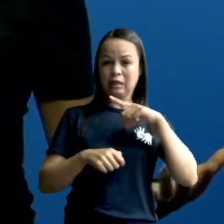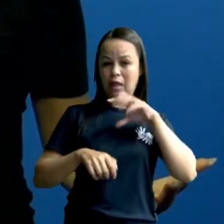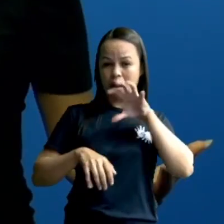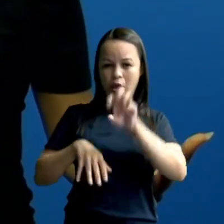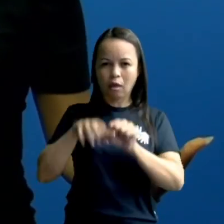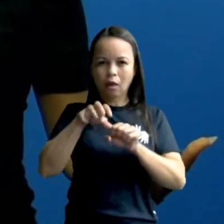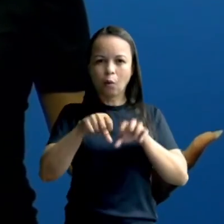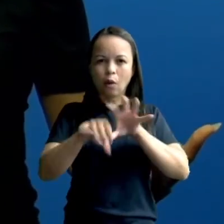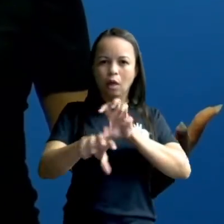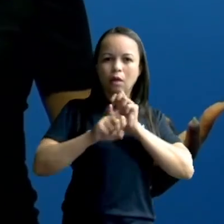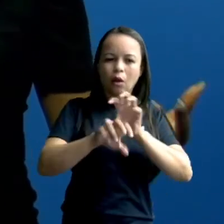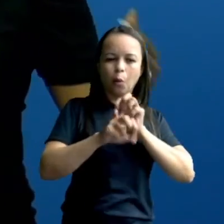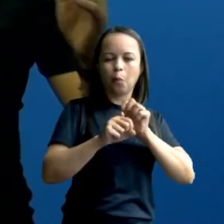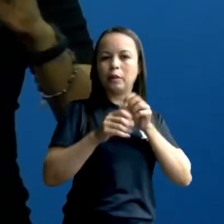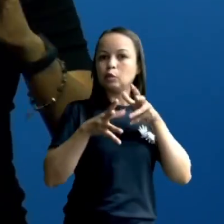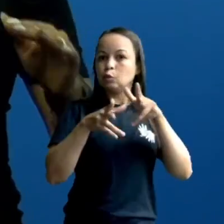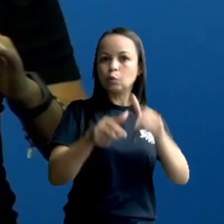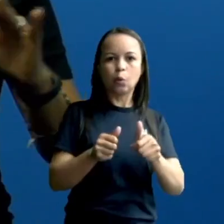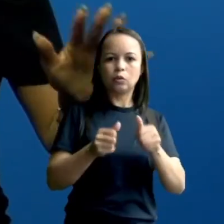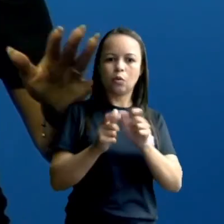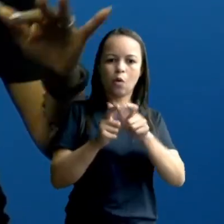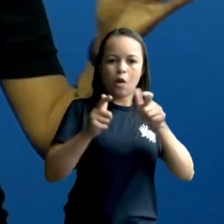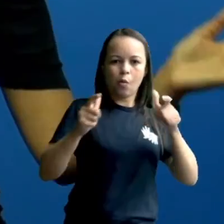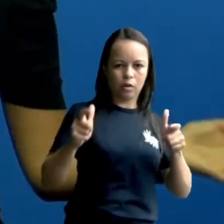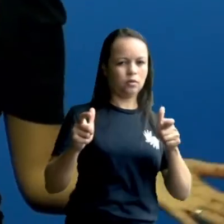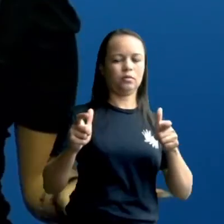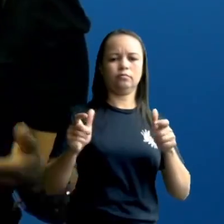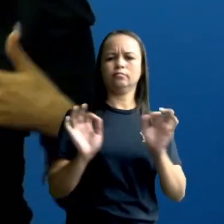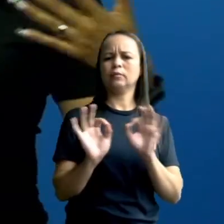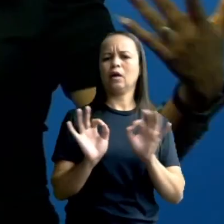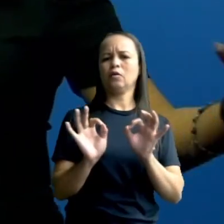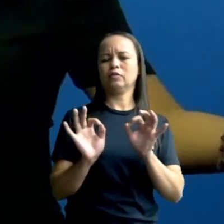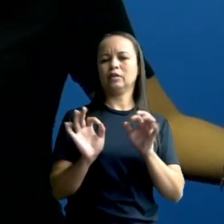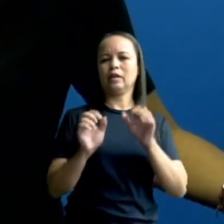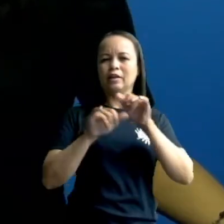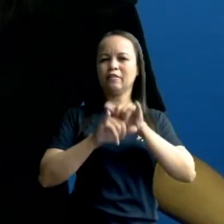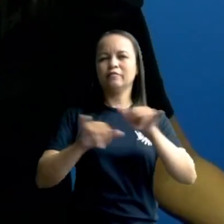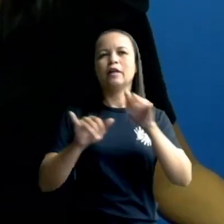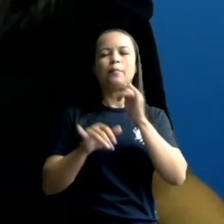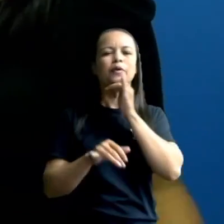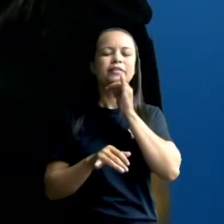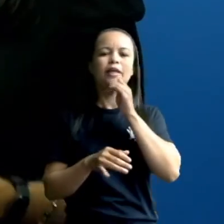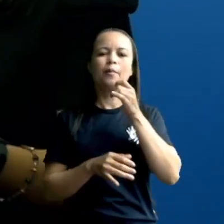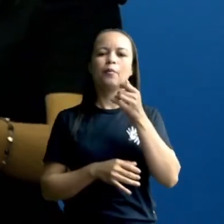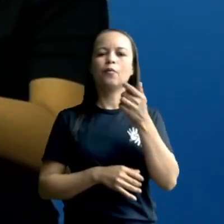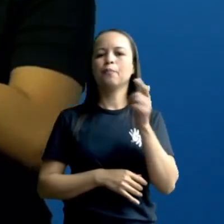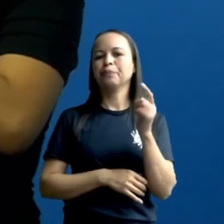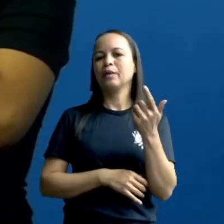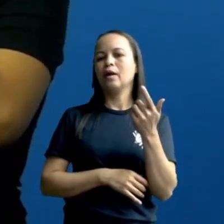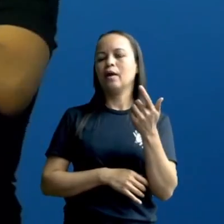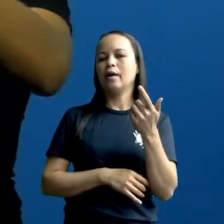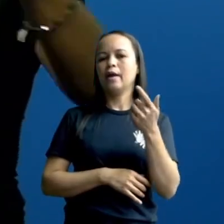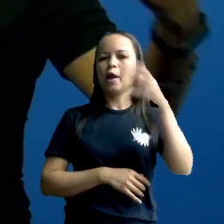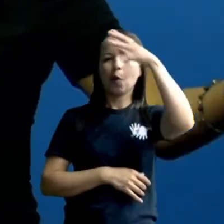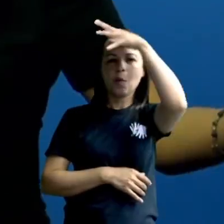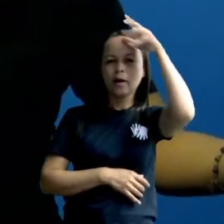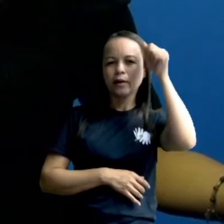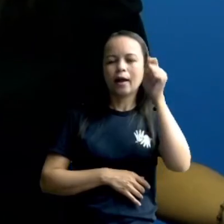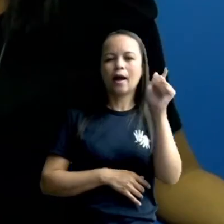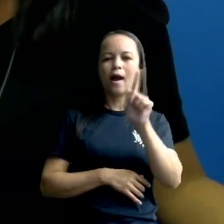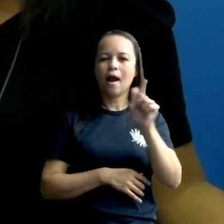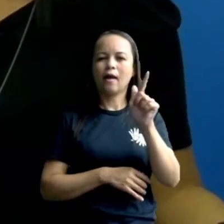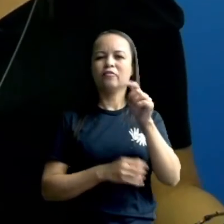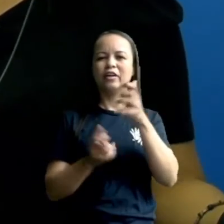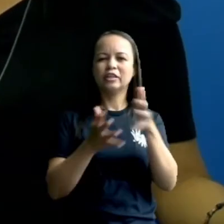grande quantidade. Não estou dizendo que você vai deixar de repente de tomar guaraná, por exemplo, ou de repente deixar de comer